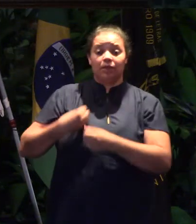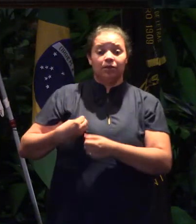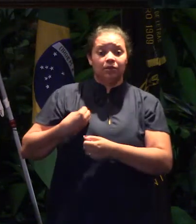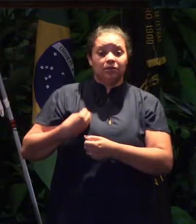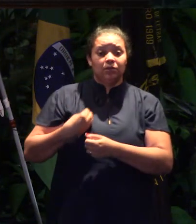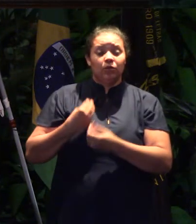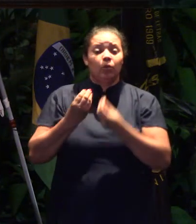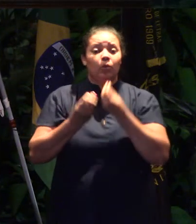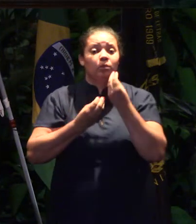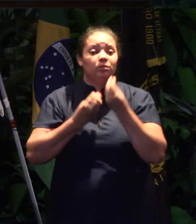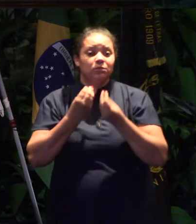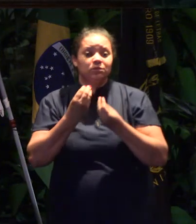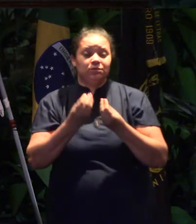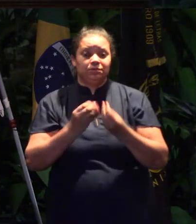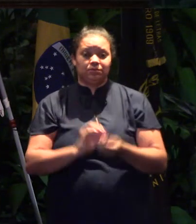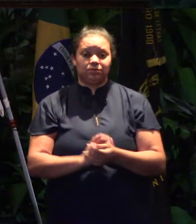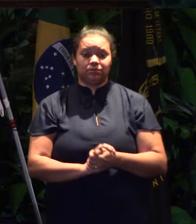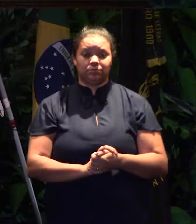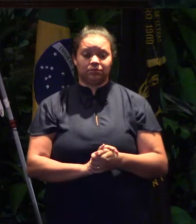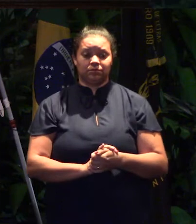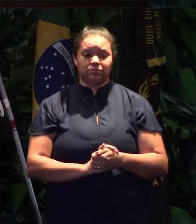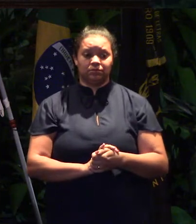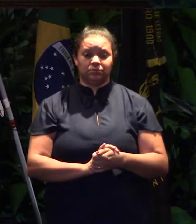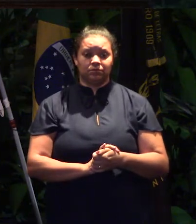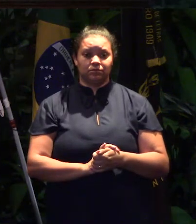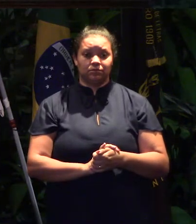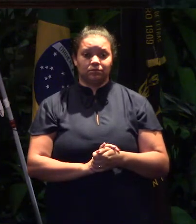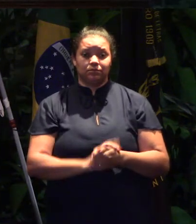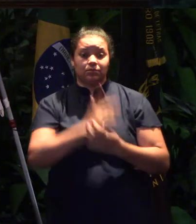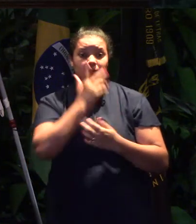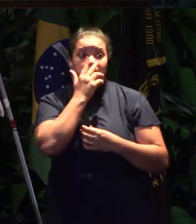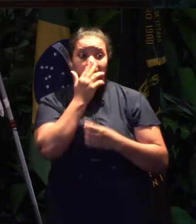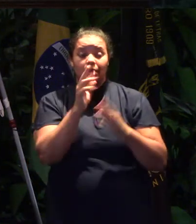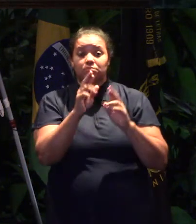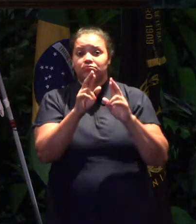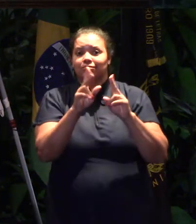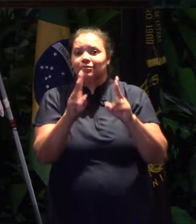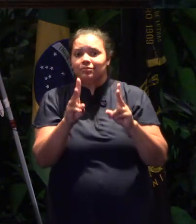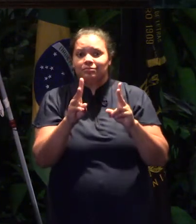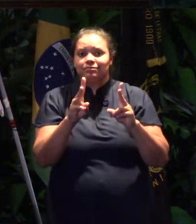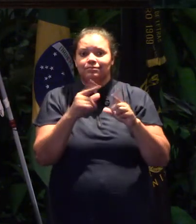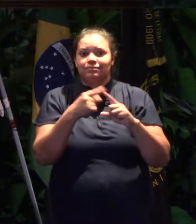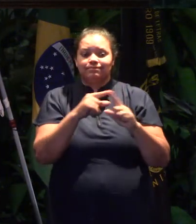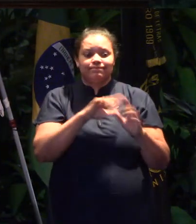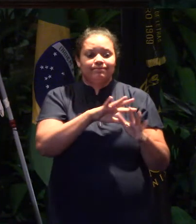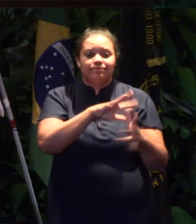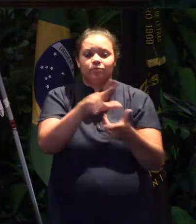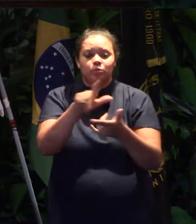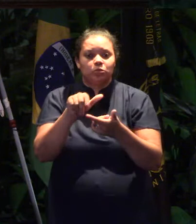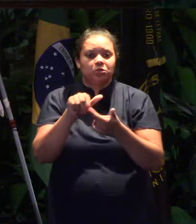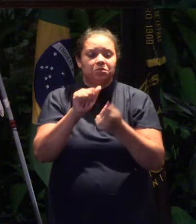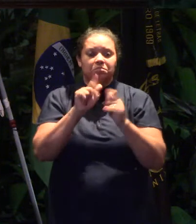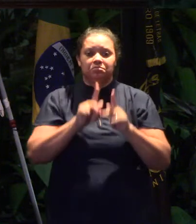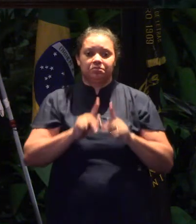aqui. Vai um pouco na contramão de um mal-estar da civilização mesmo, né, que